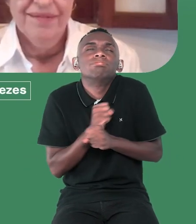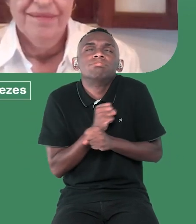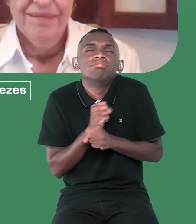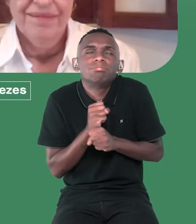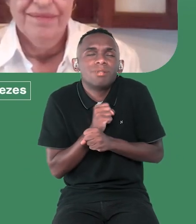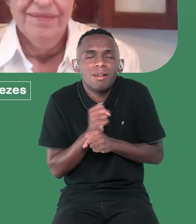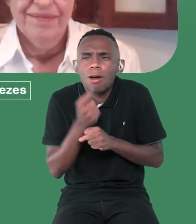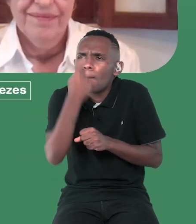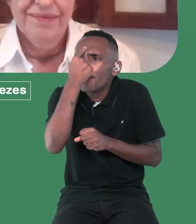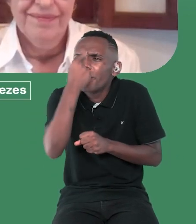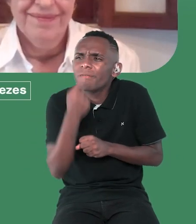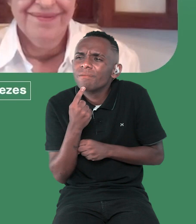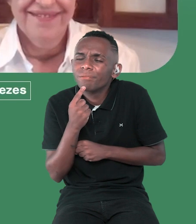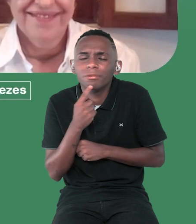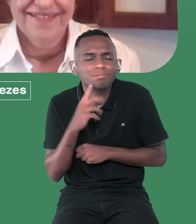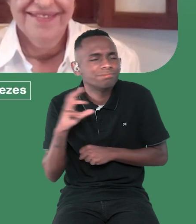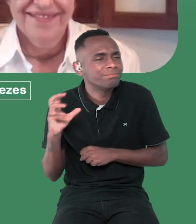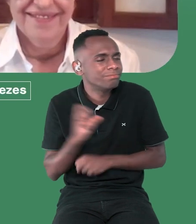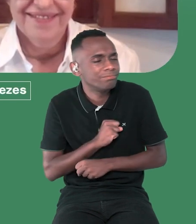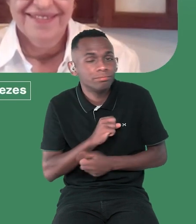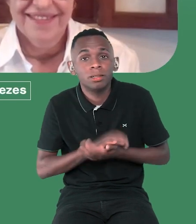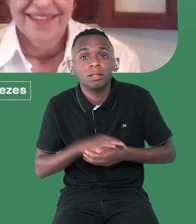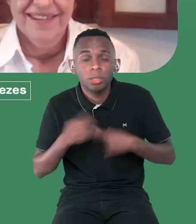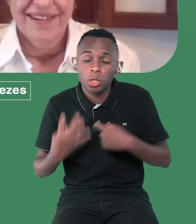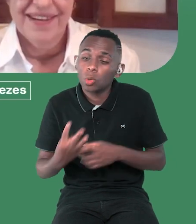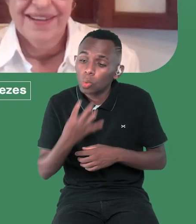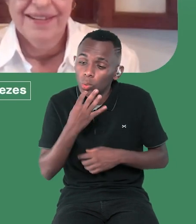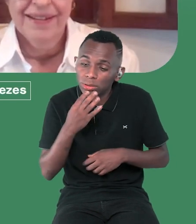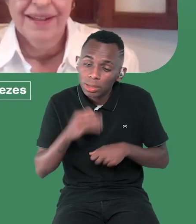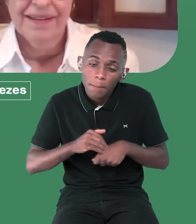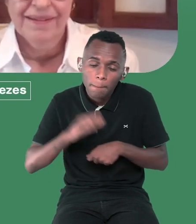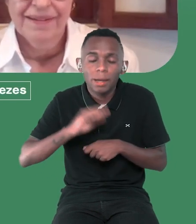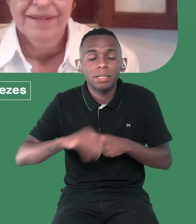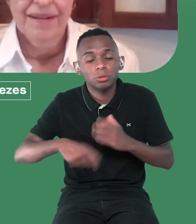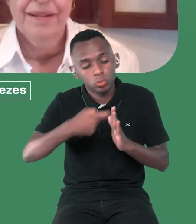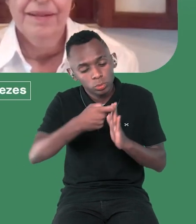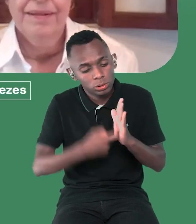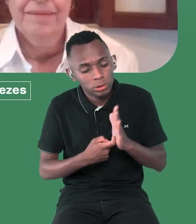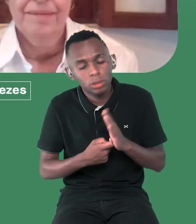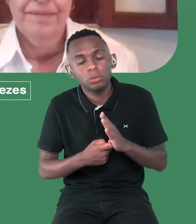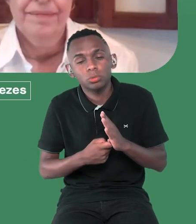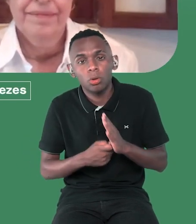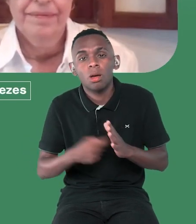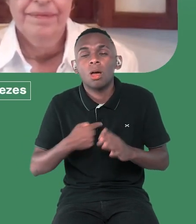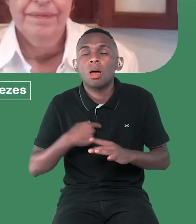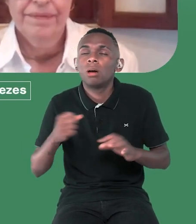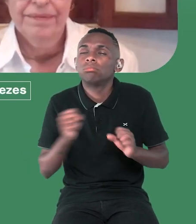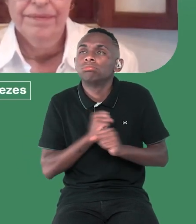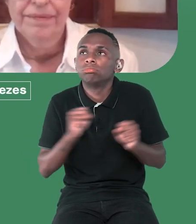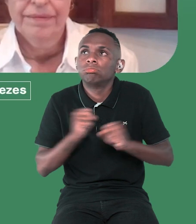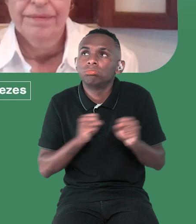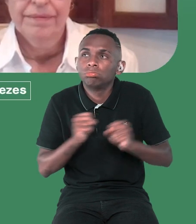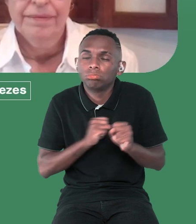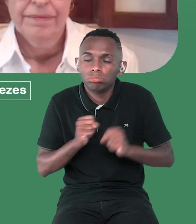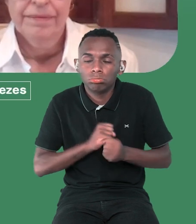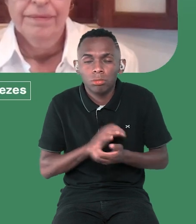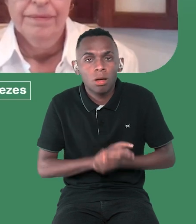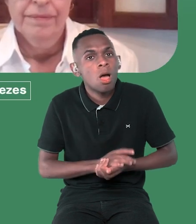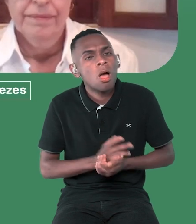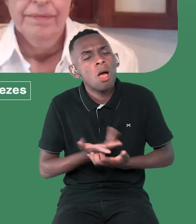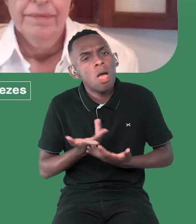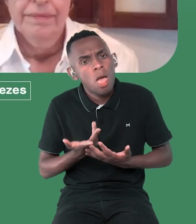traço dela, e aí que eu fui conhecer mais a obra da Silvana, que eu falei, nossa, é apaixonante, assim. Eu